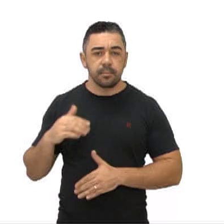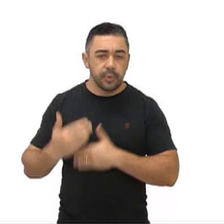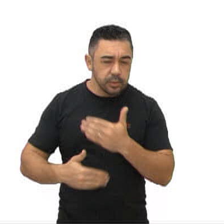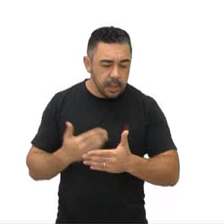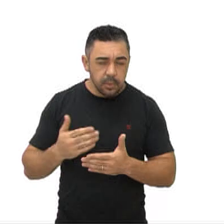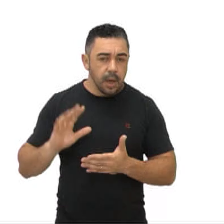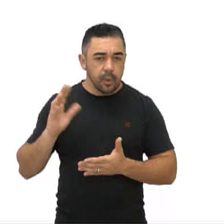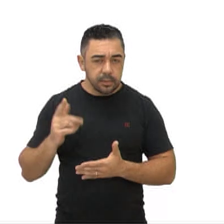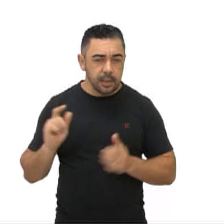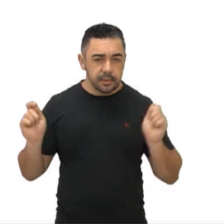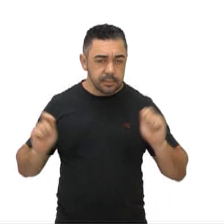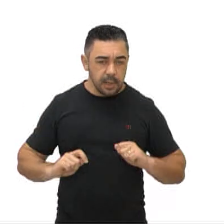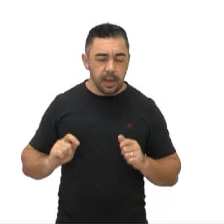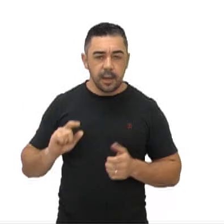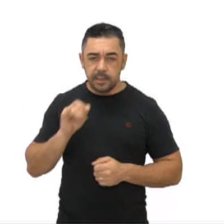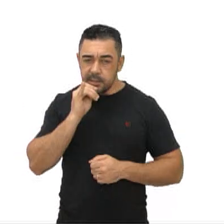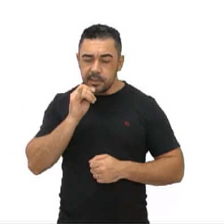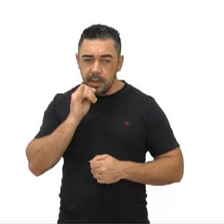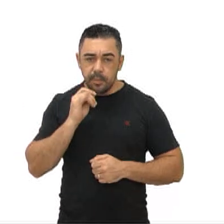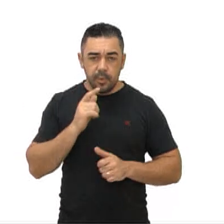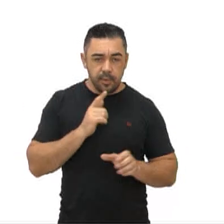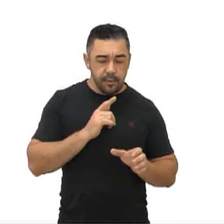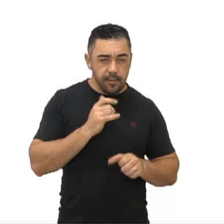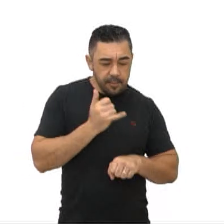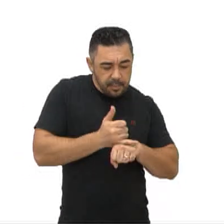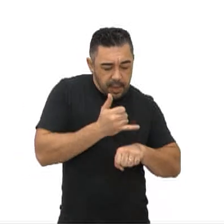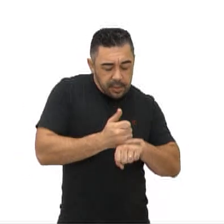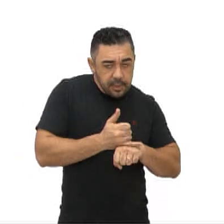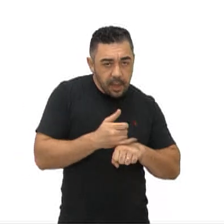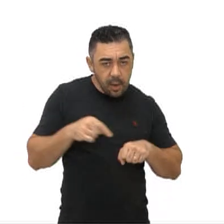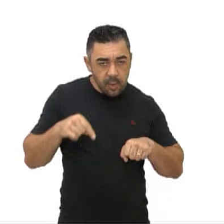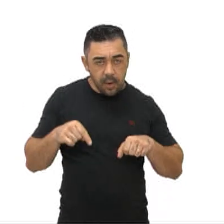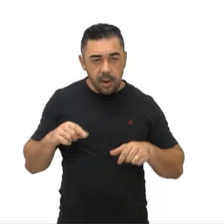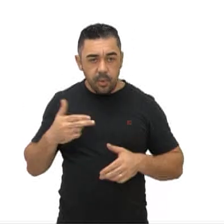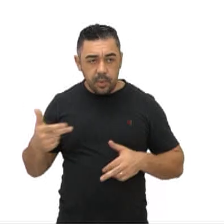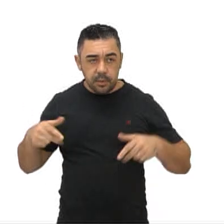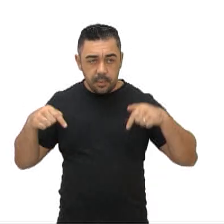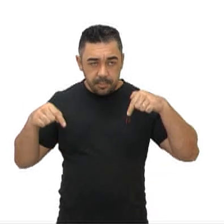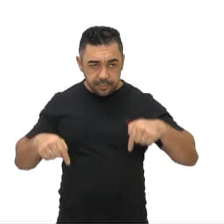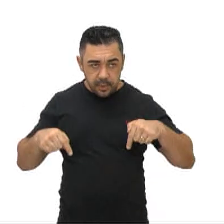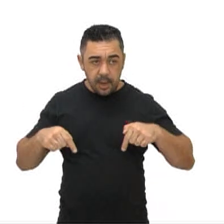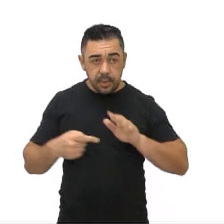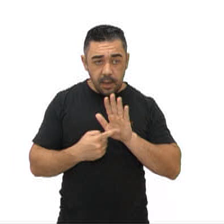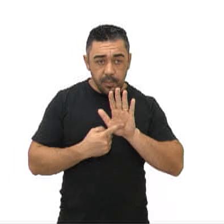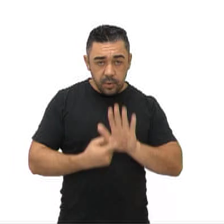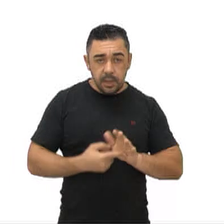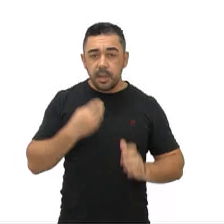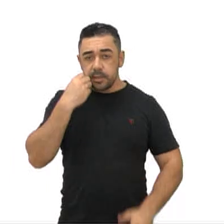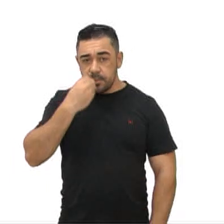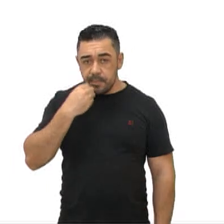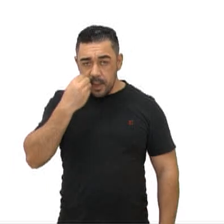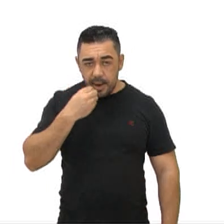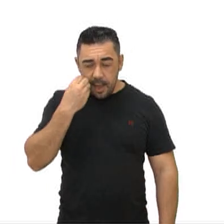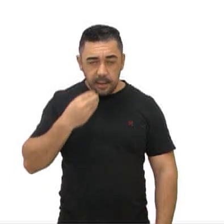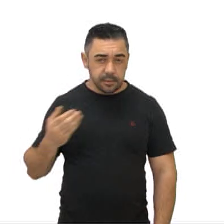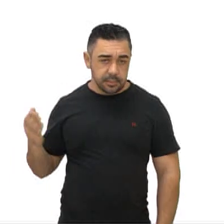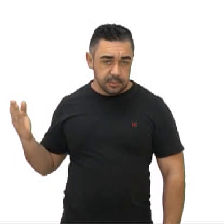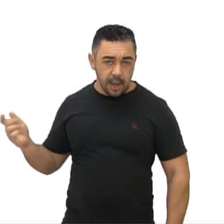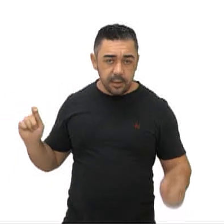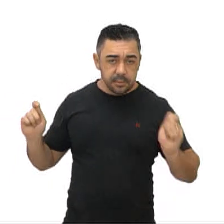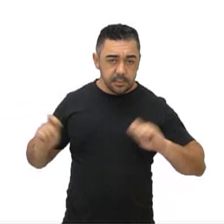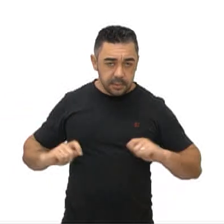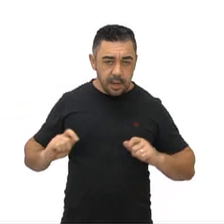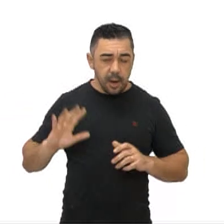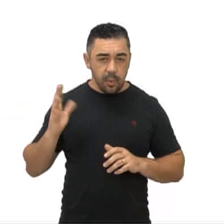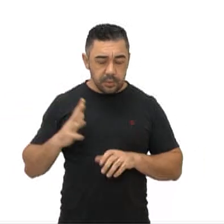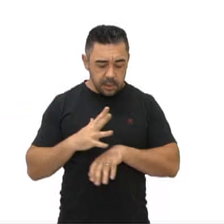que permite o revestimento metálico de uma peça. A seguir é mostrado um aparelho experimental montado para